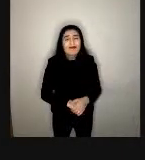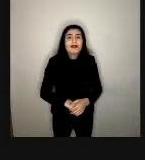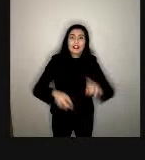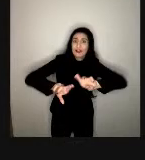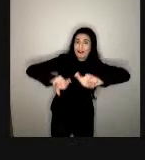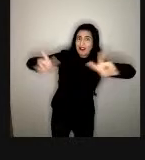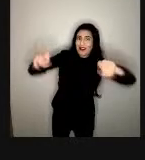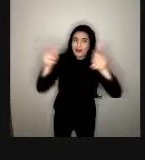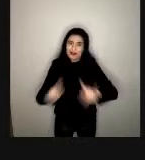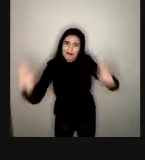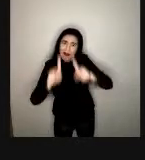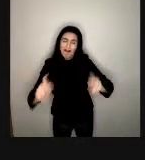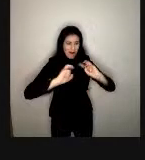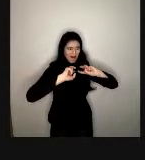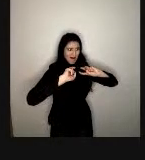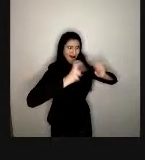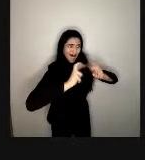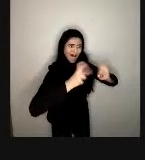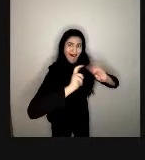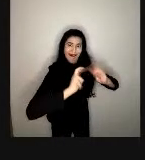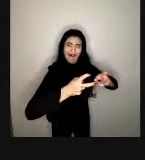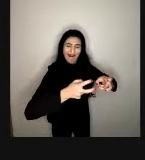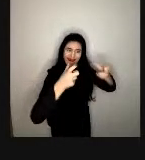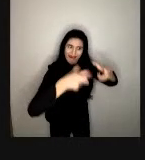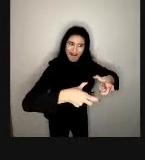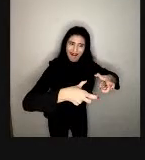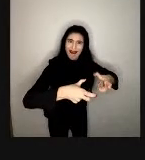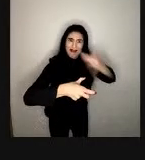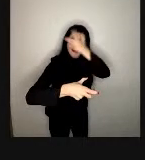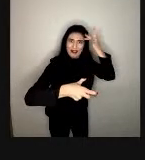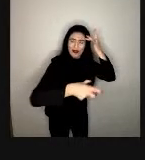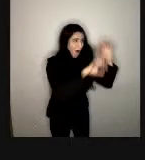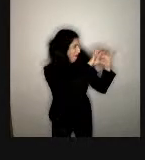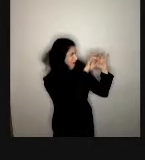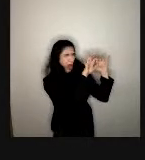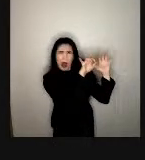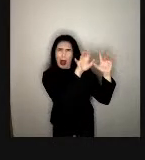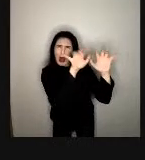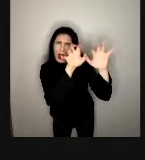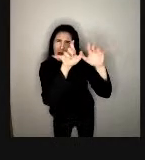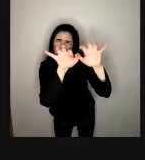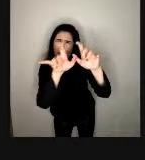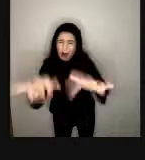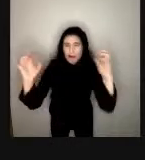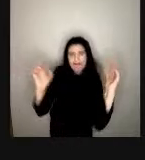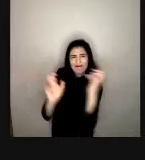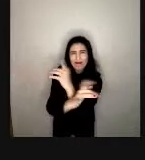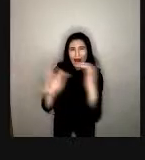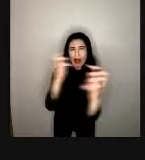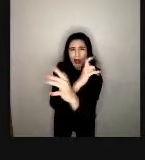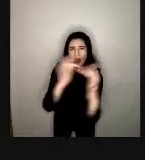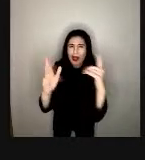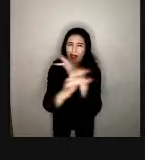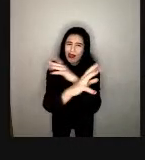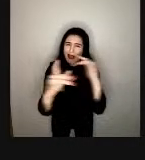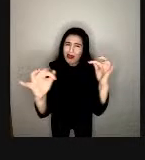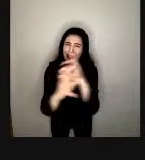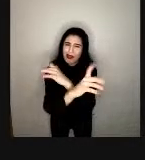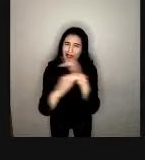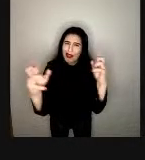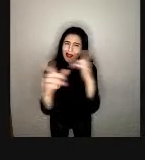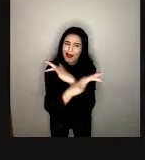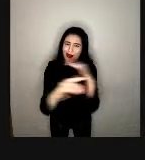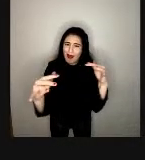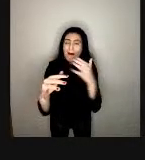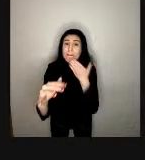metrô, lugares onde as pessoas normalmente estão circulando e são surpreendidas por uma exposição desse tipo. Então, além da gente